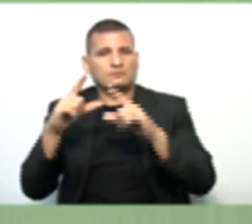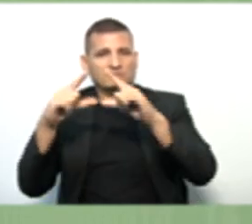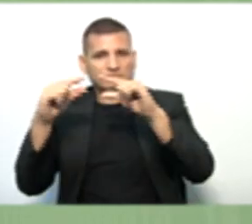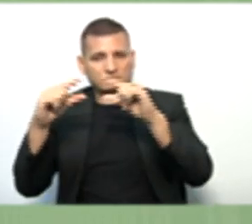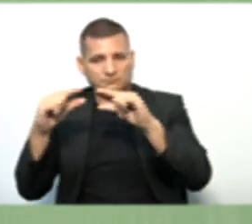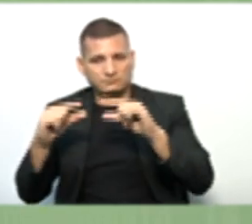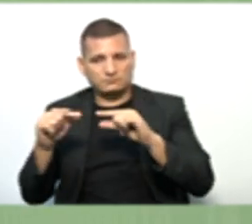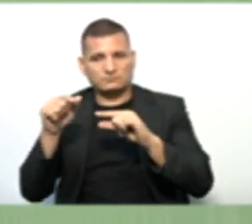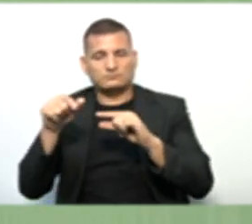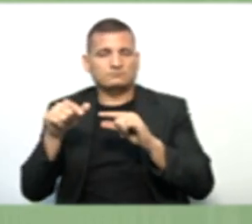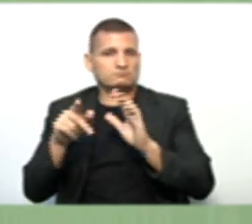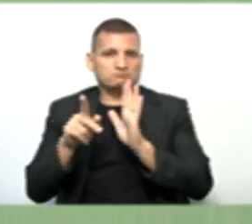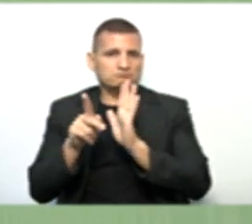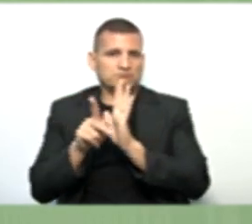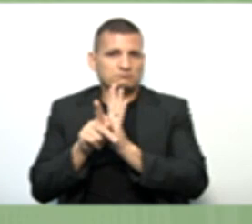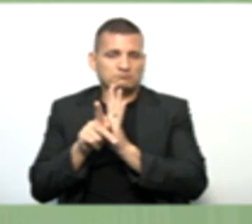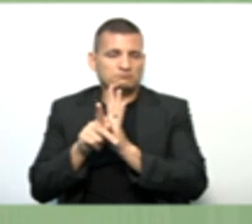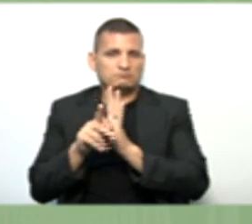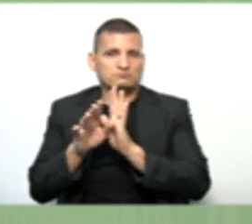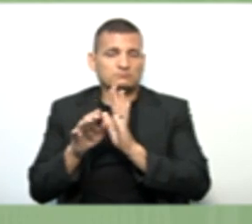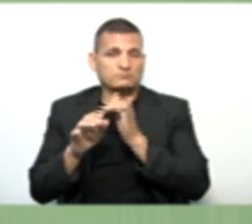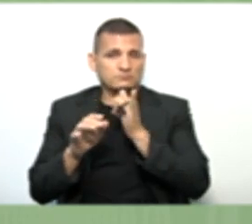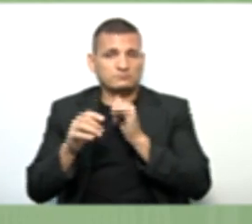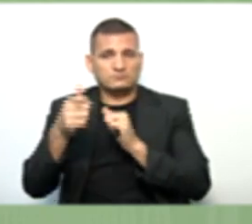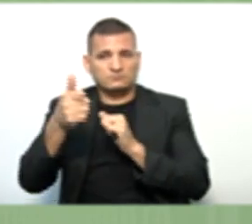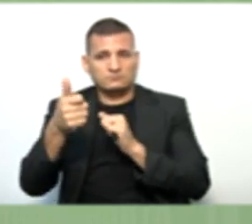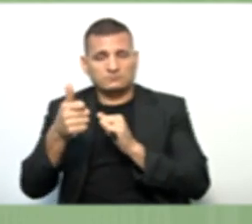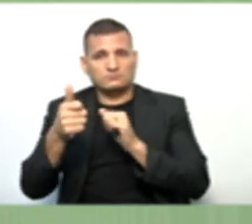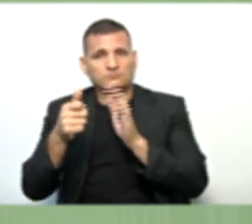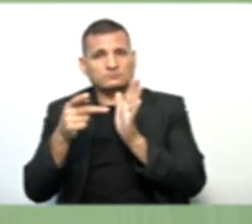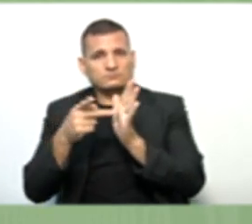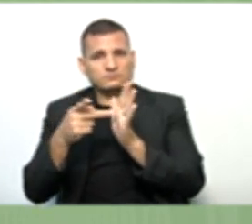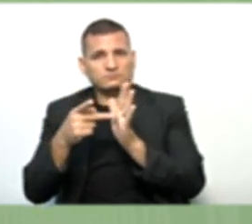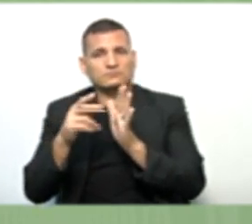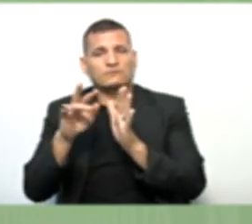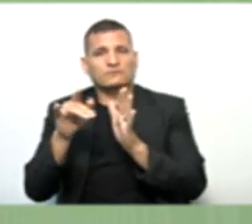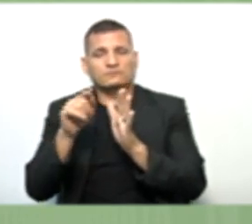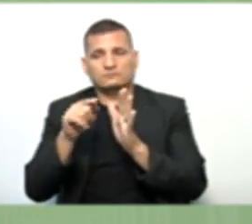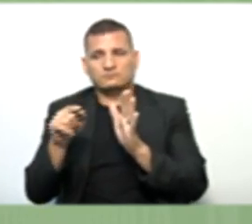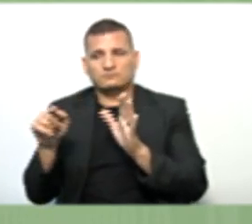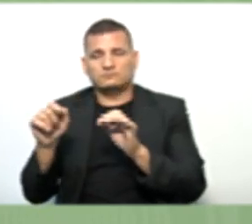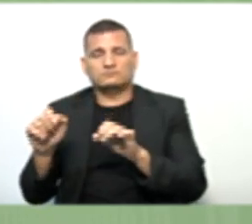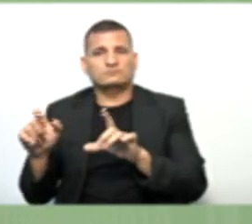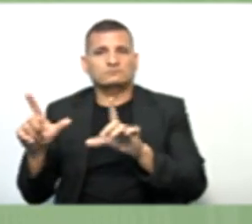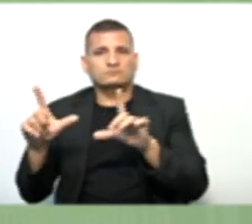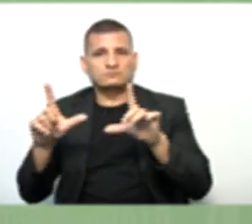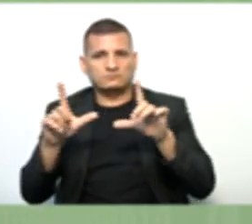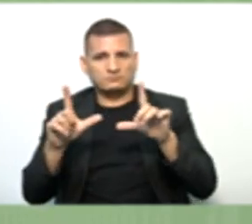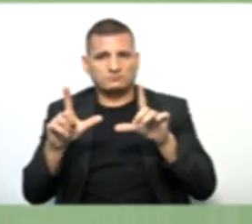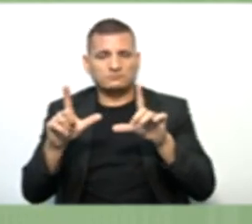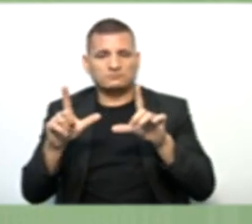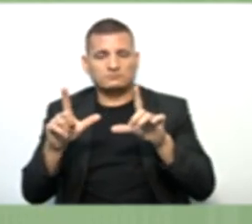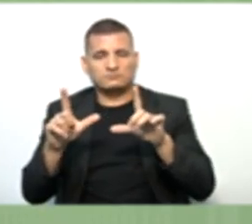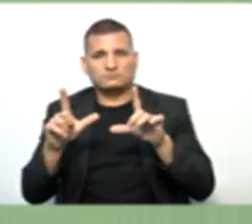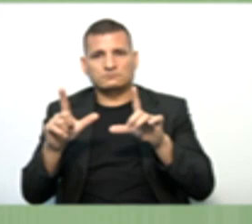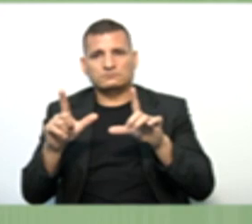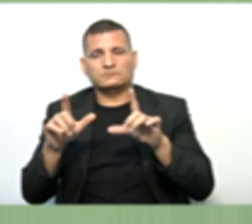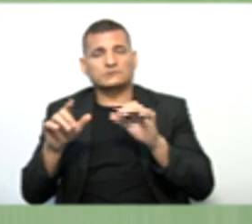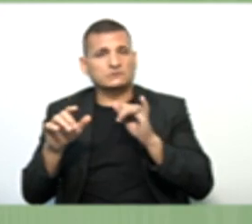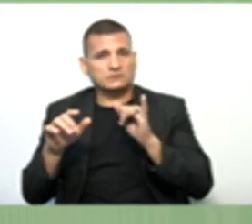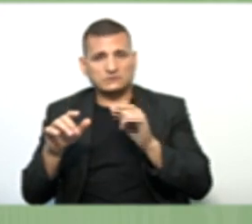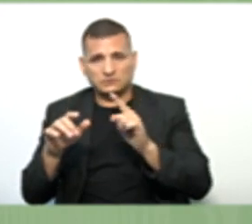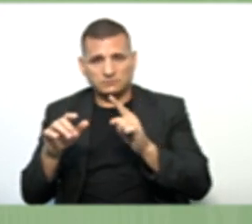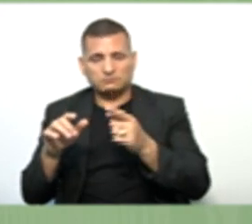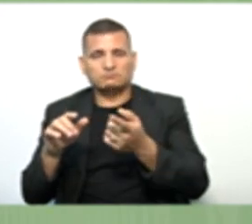exclusivas, né? Então, se uma delas for verdadeira, a primeira que for, vai ter os seus comandos executados. Se não, passa